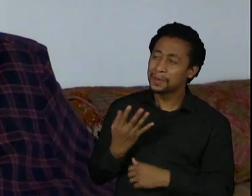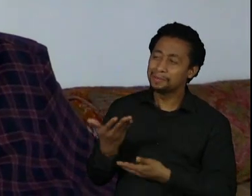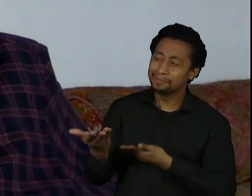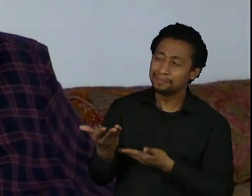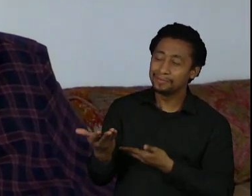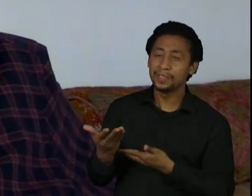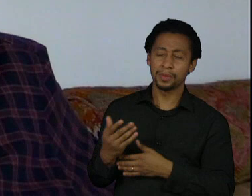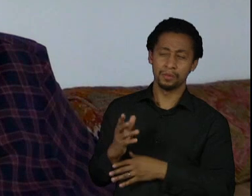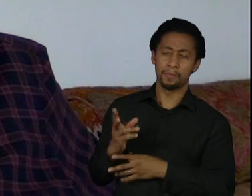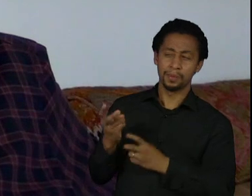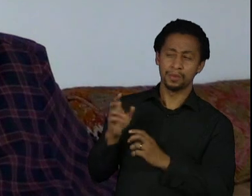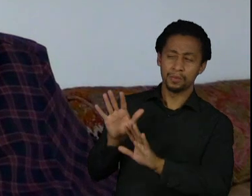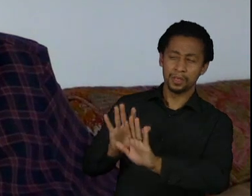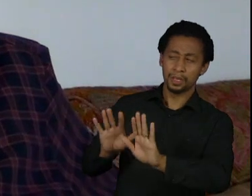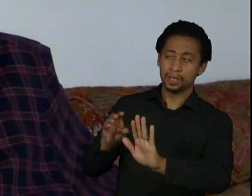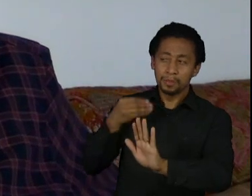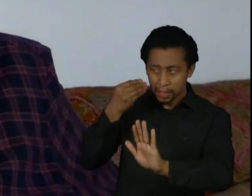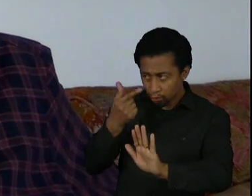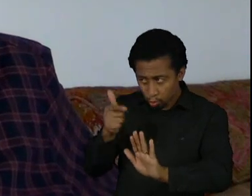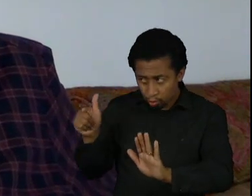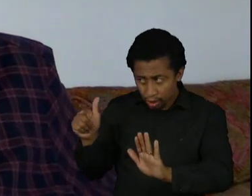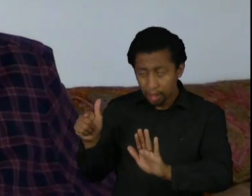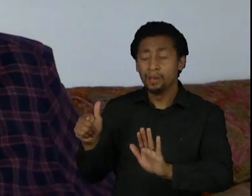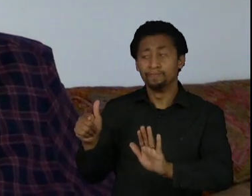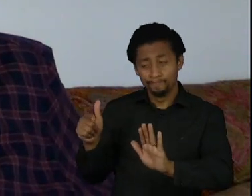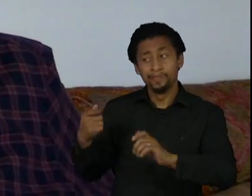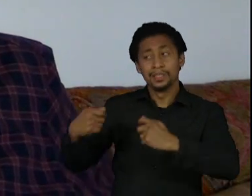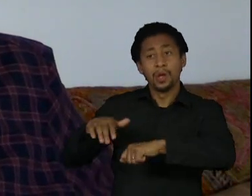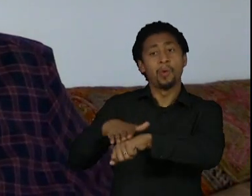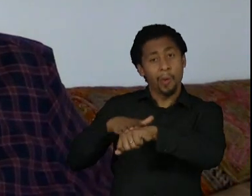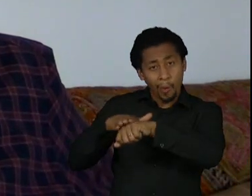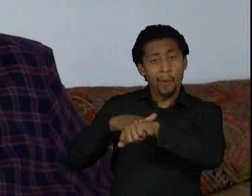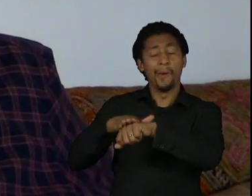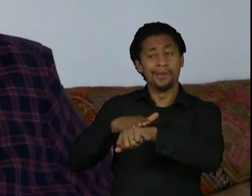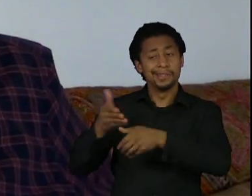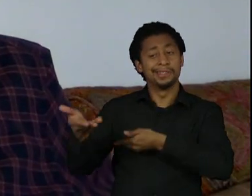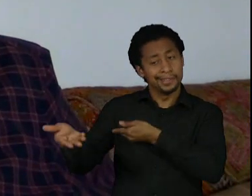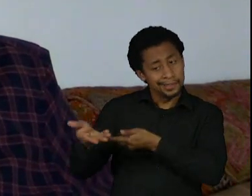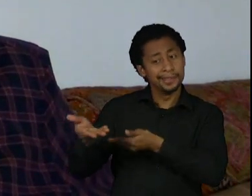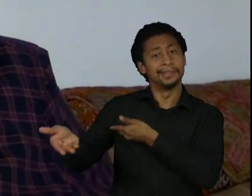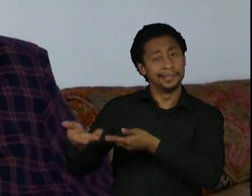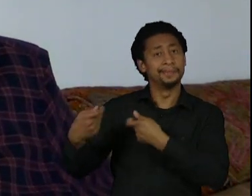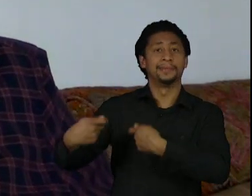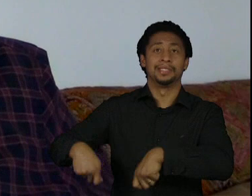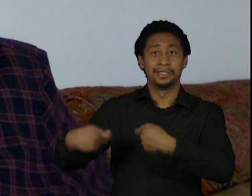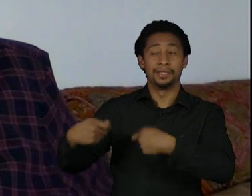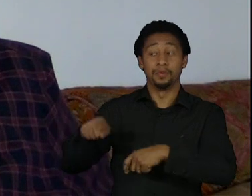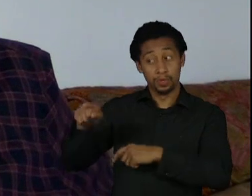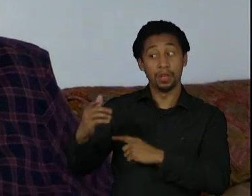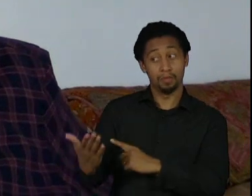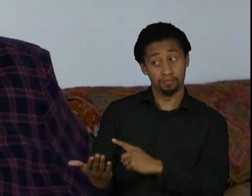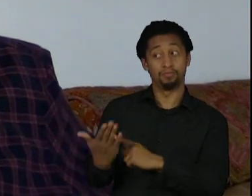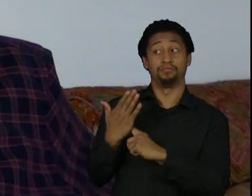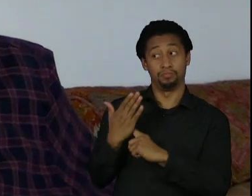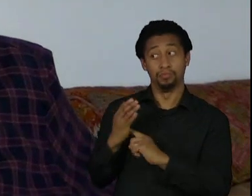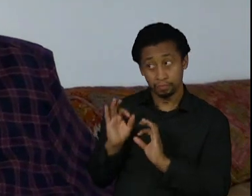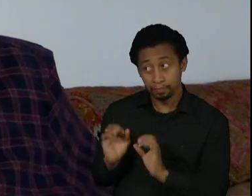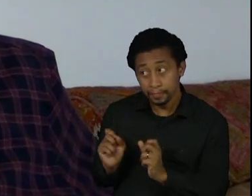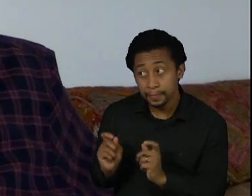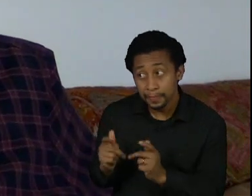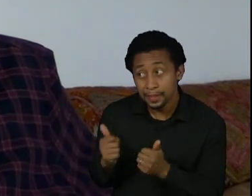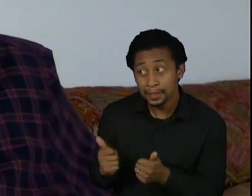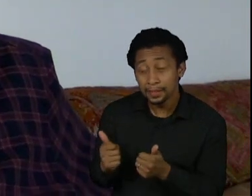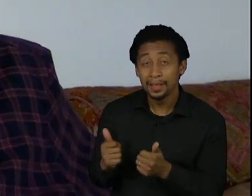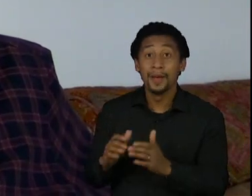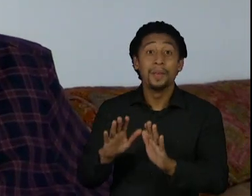você não tem experiência nenhuma, nós vamos conversar muito e você vai me ajudar. Mas eu nunca